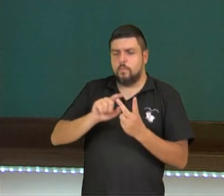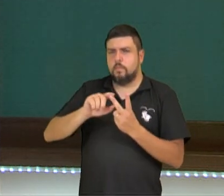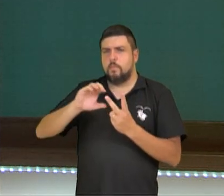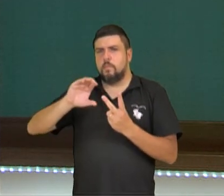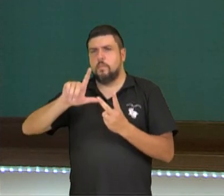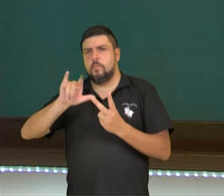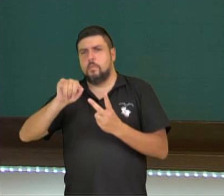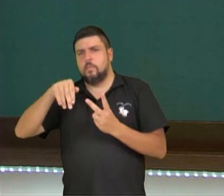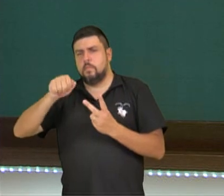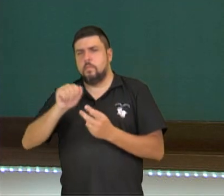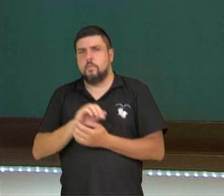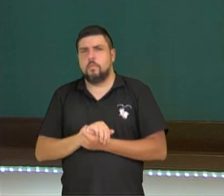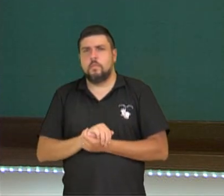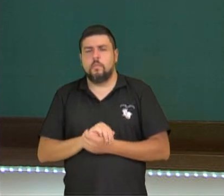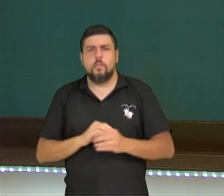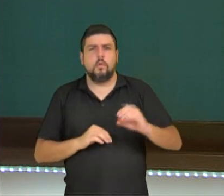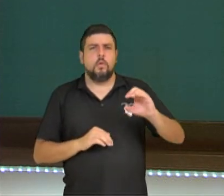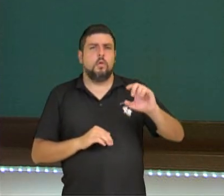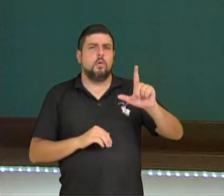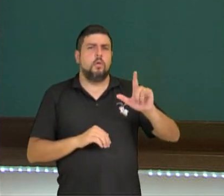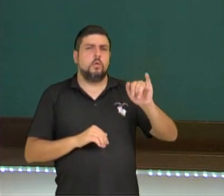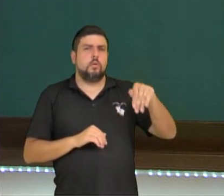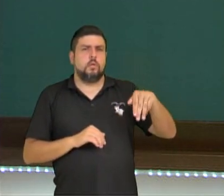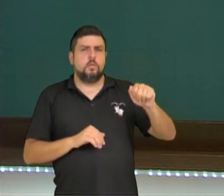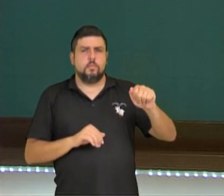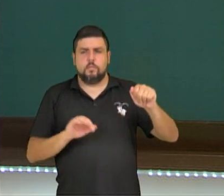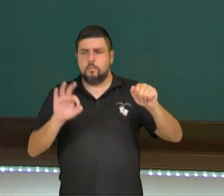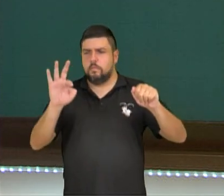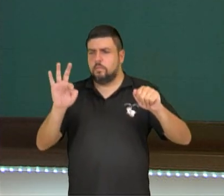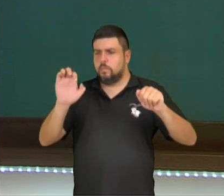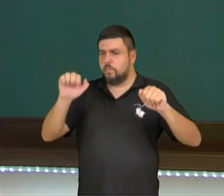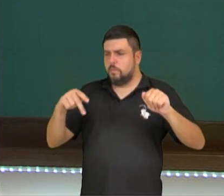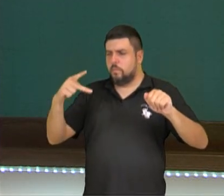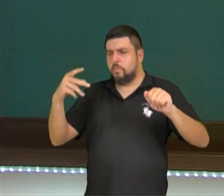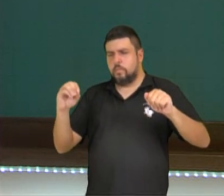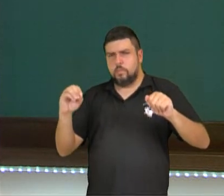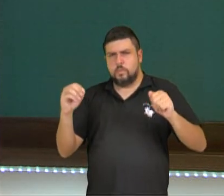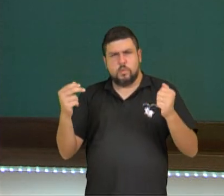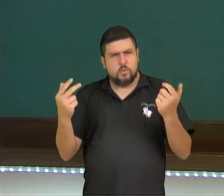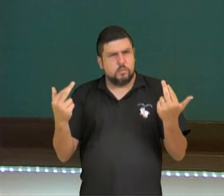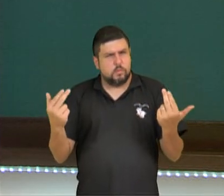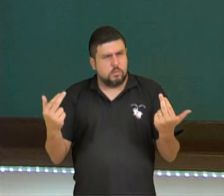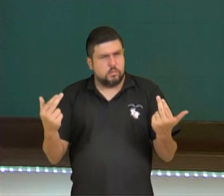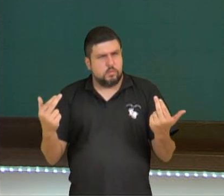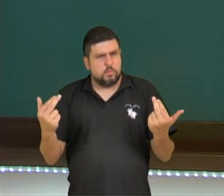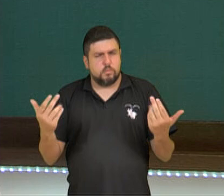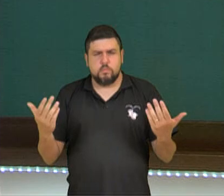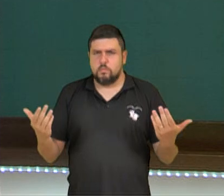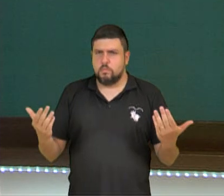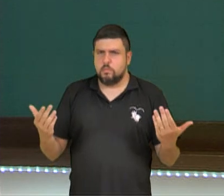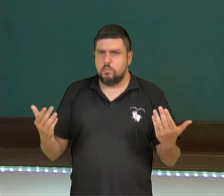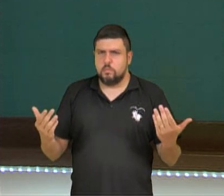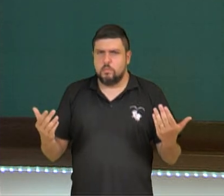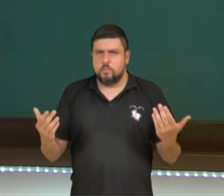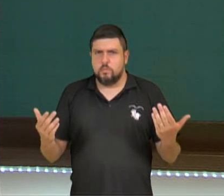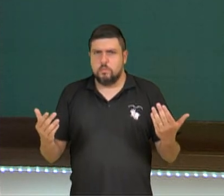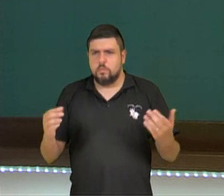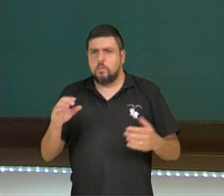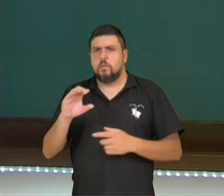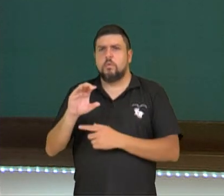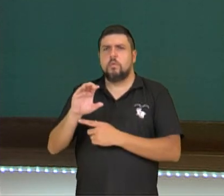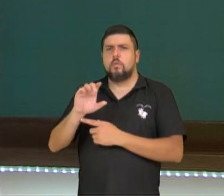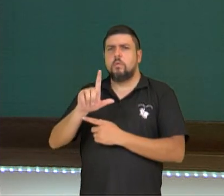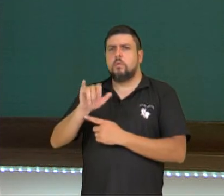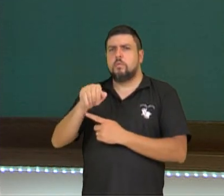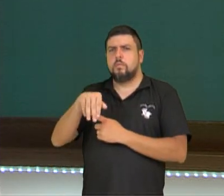Clima e tempo são as mesmas coisas? Quando eu falo clima, quando eu falo o